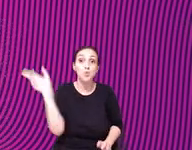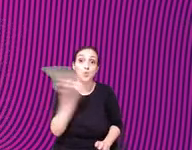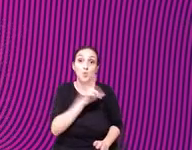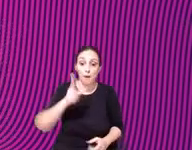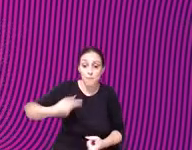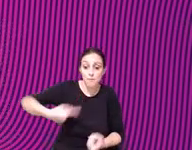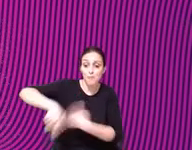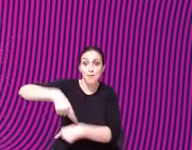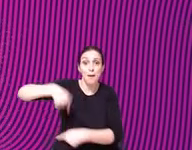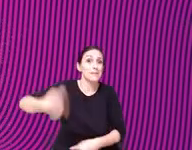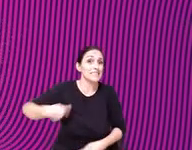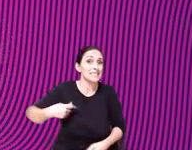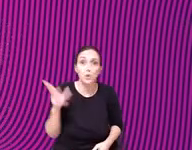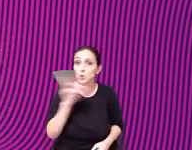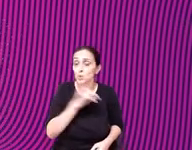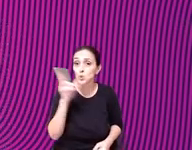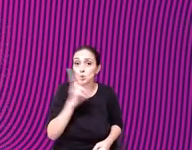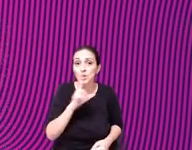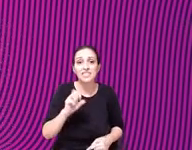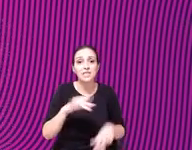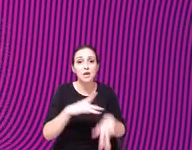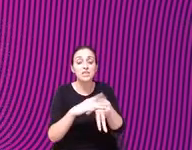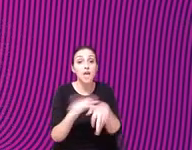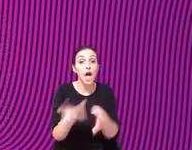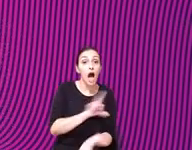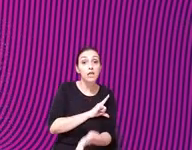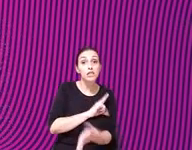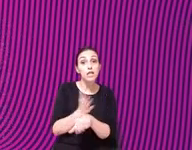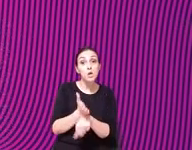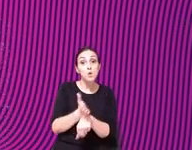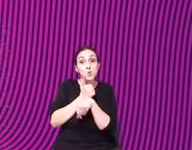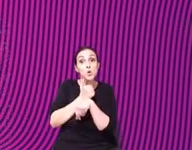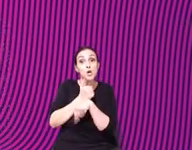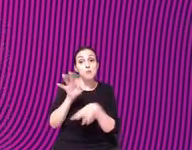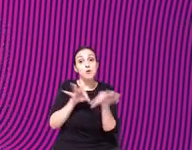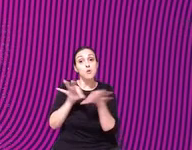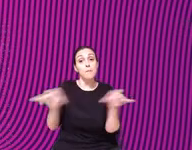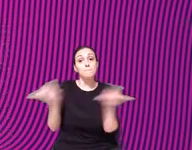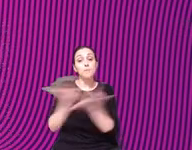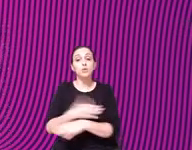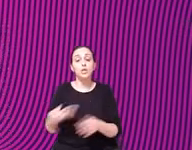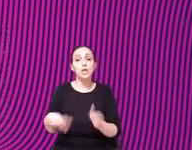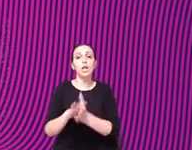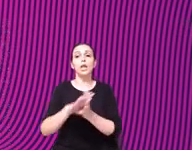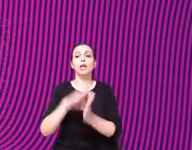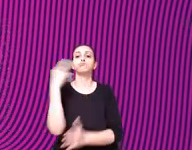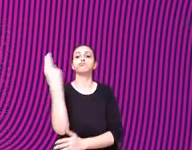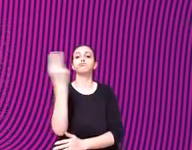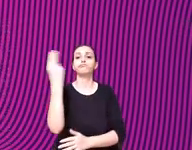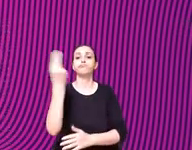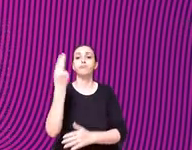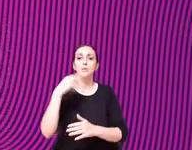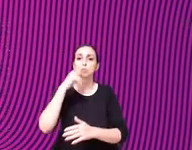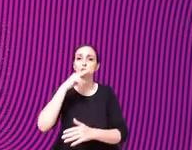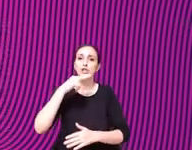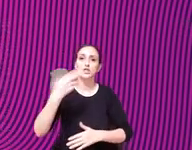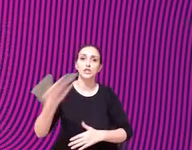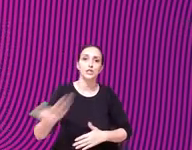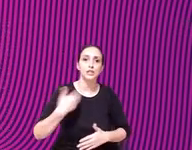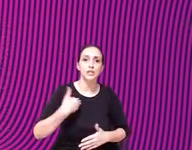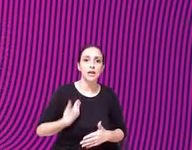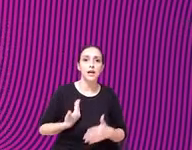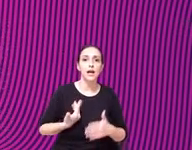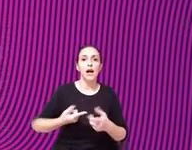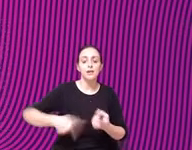né? E se esse paciente tivesse sido preparado um pouquinho antes, ele não chegaria numa urgência dialítica, não sairia com